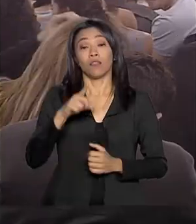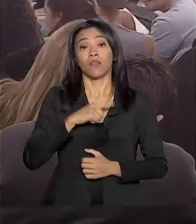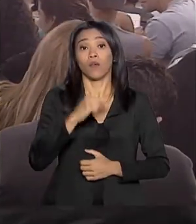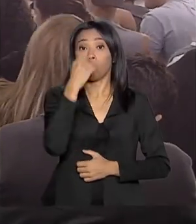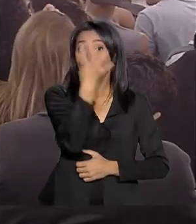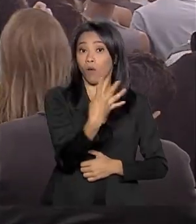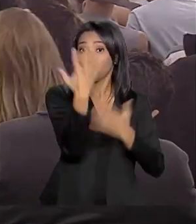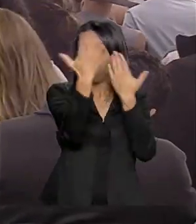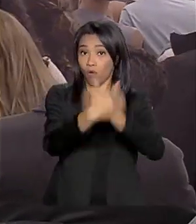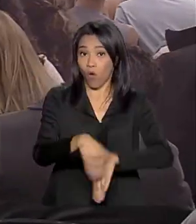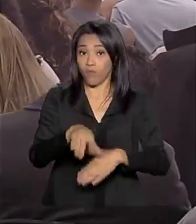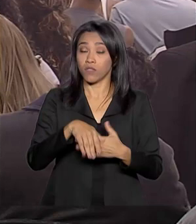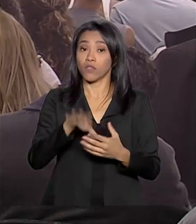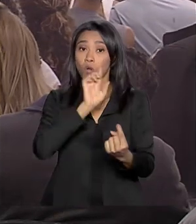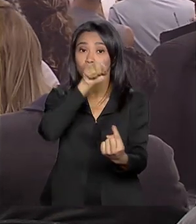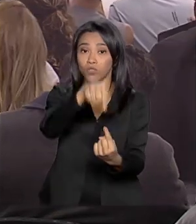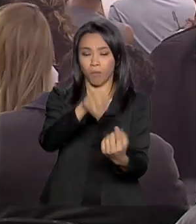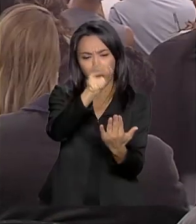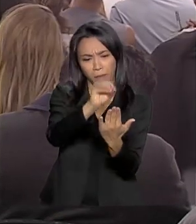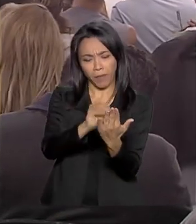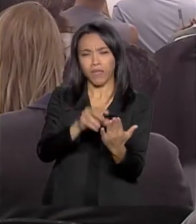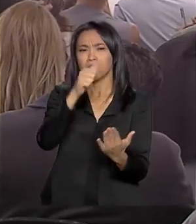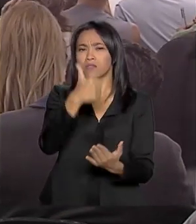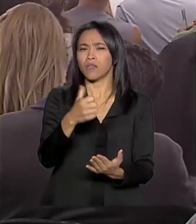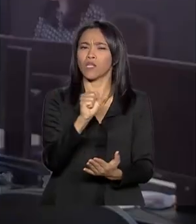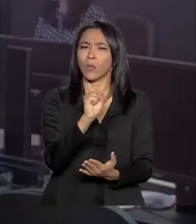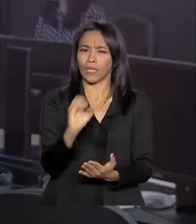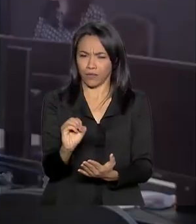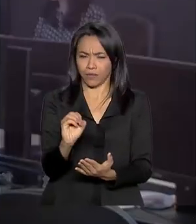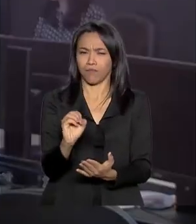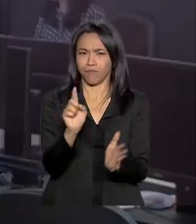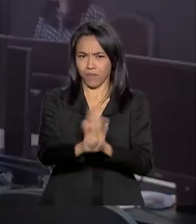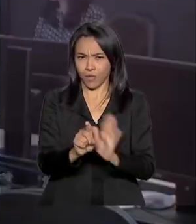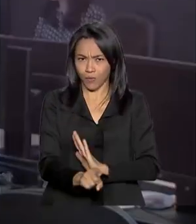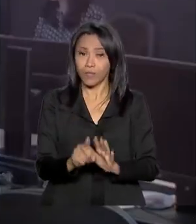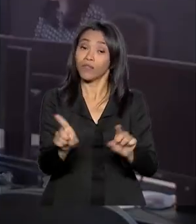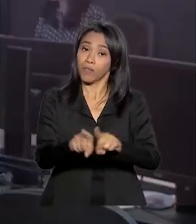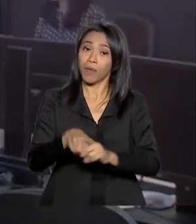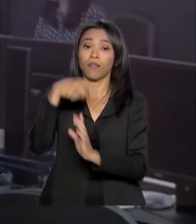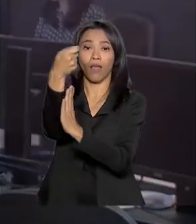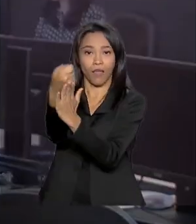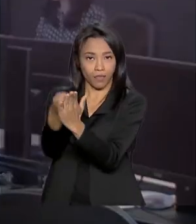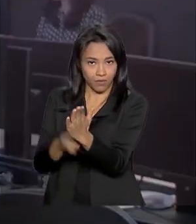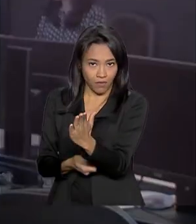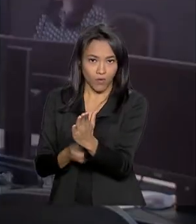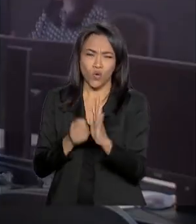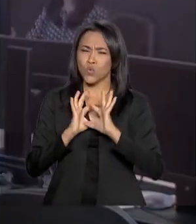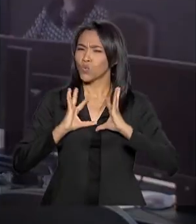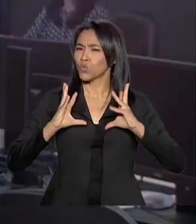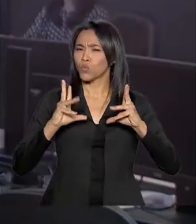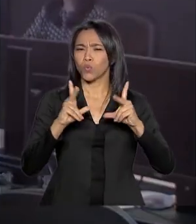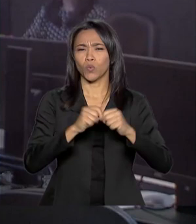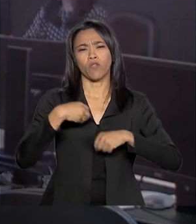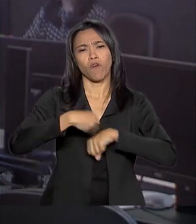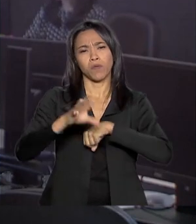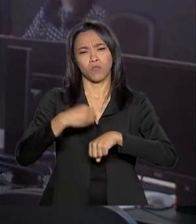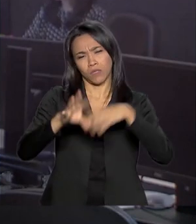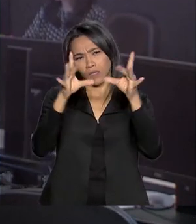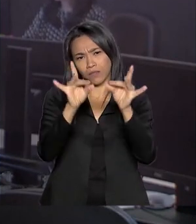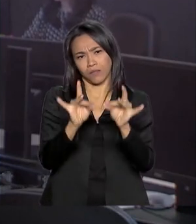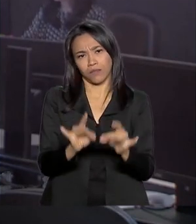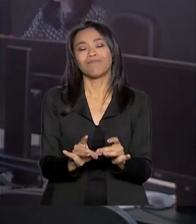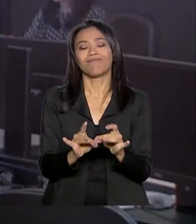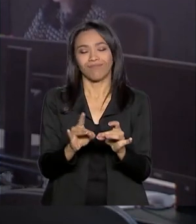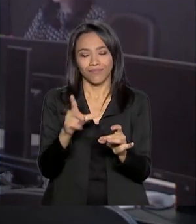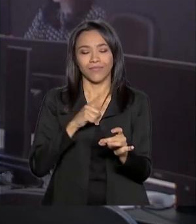provas objetivas, com 180 questões, além de uma redação. O cronograma completo e todas as informações necessárias